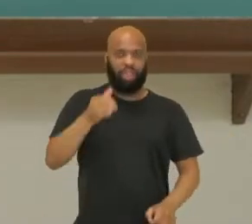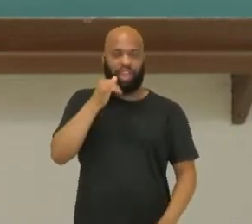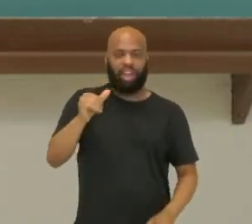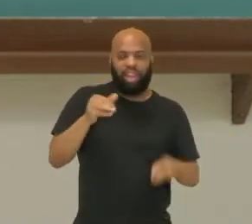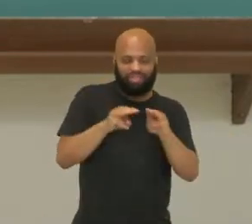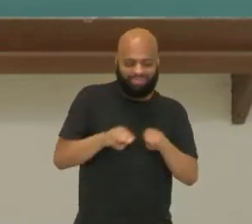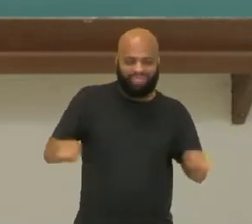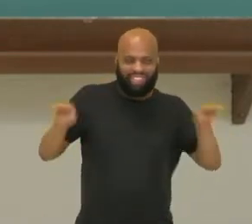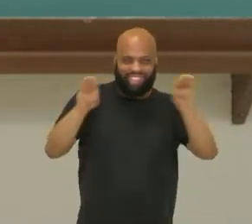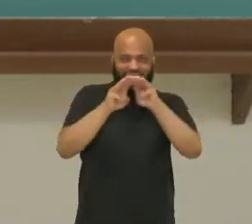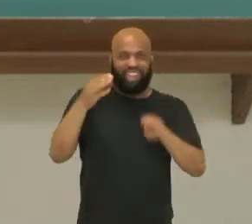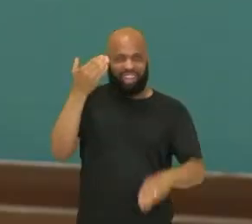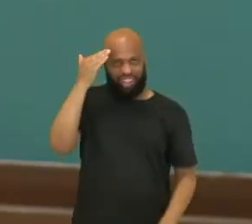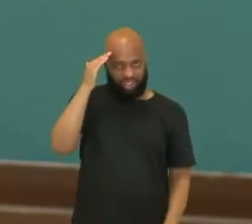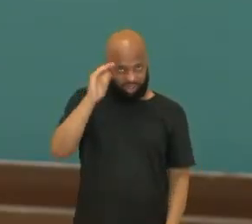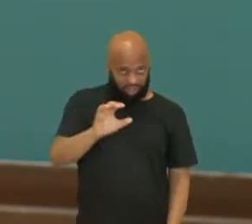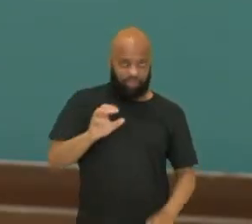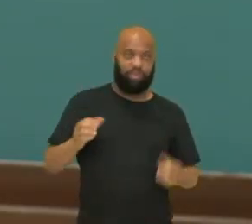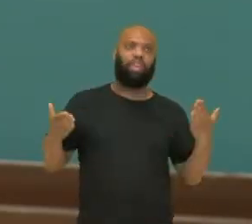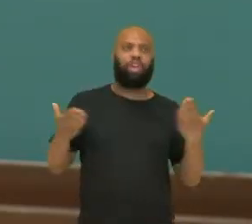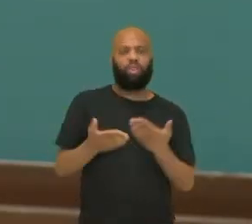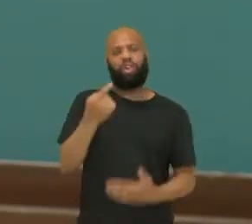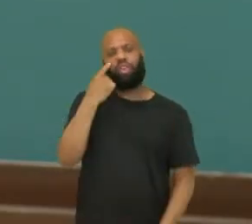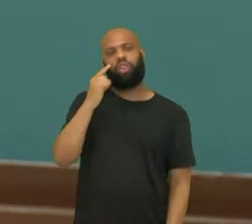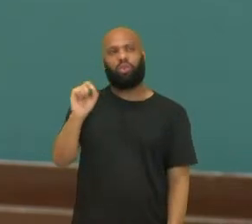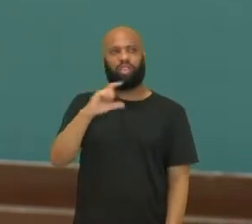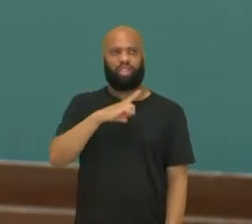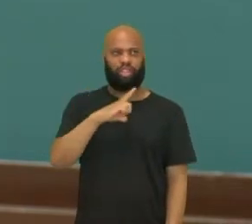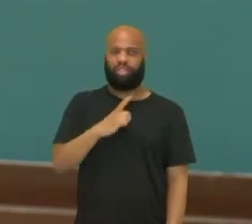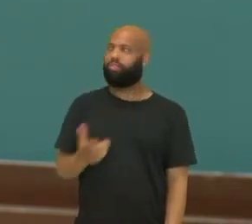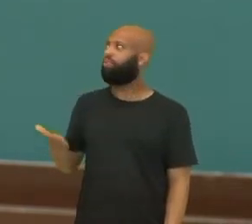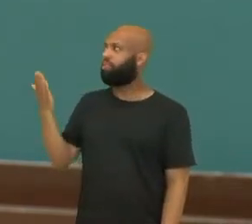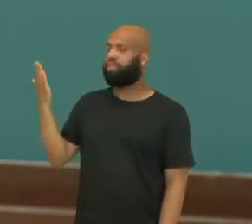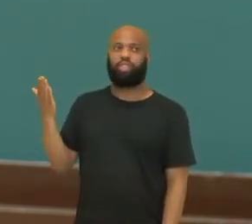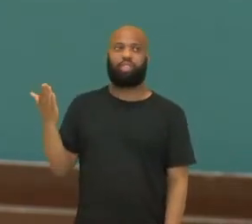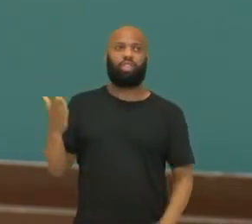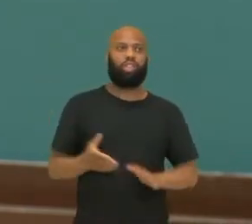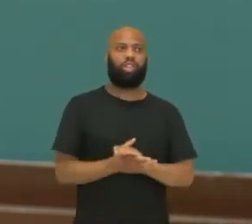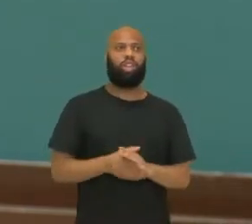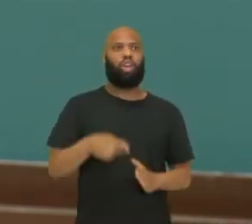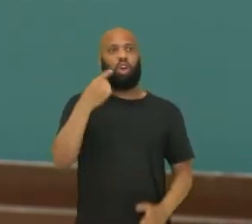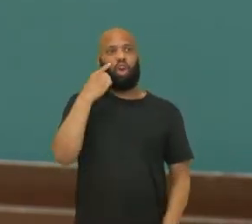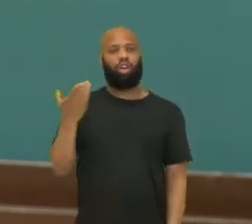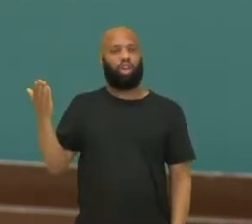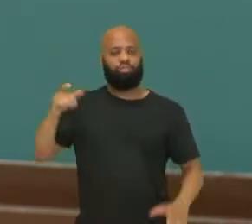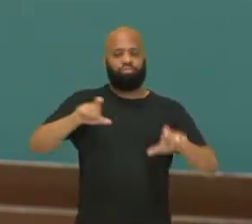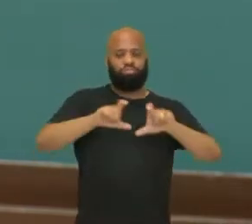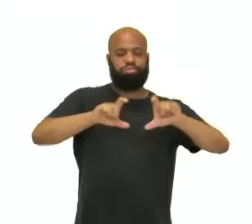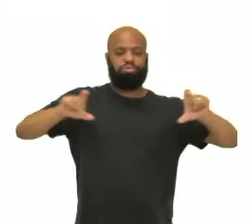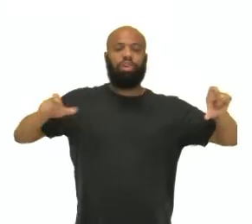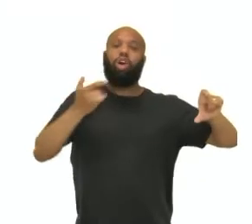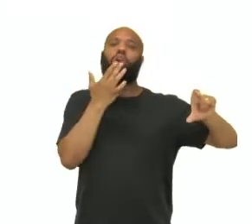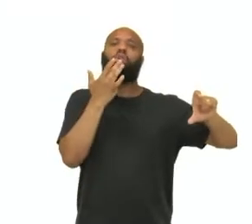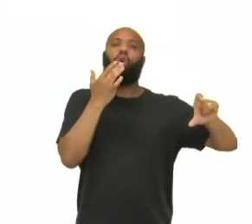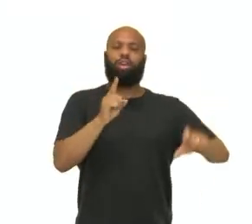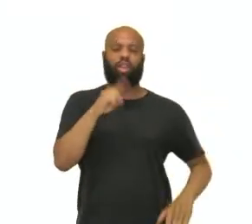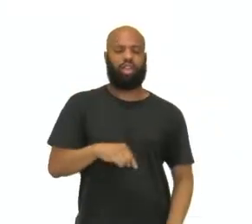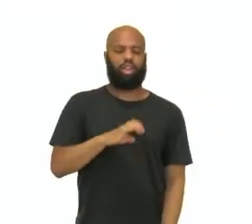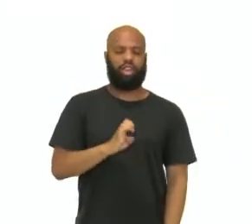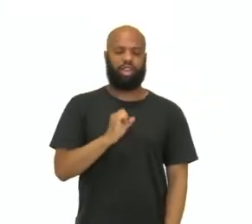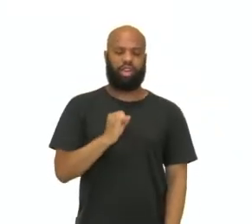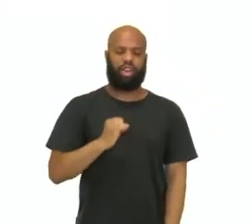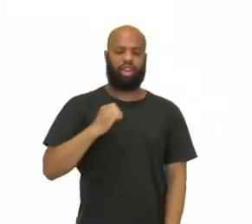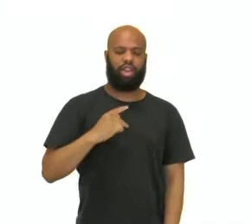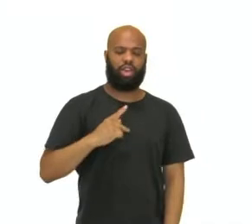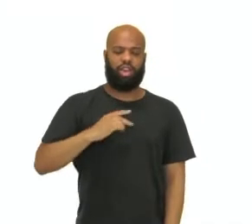esqueça disso. Então vamos lá, olha só pessoal. Eu acabei de falar do espectro, aqui está o nosso espectro. Olha que